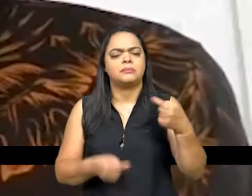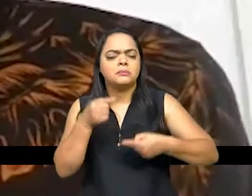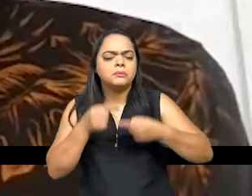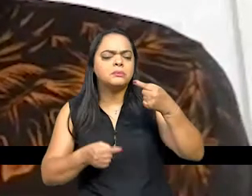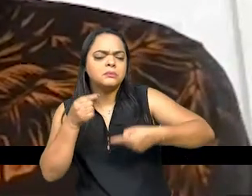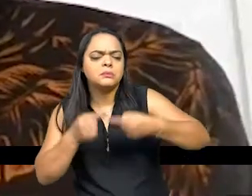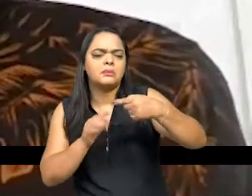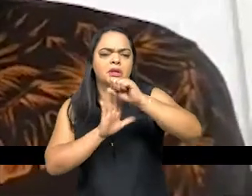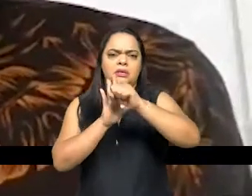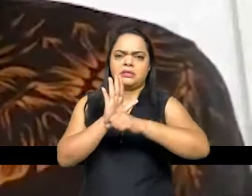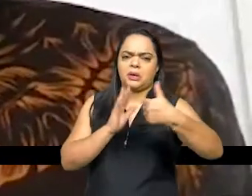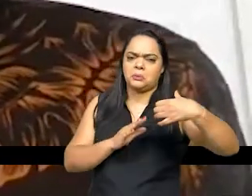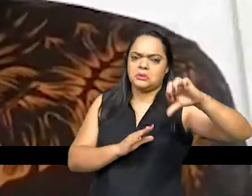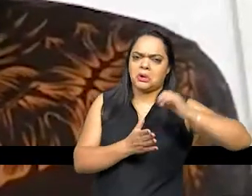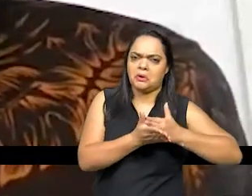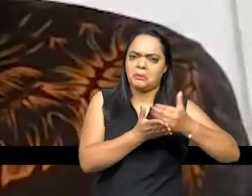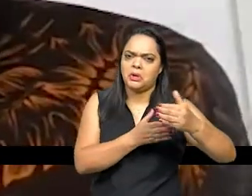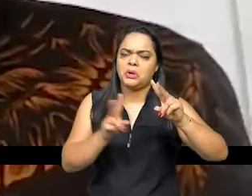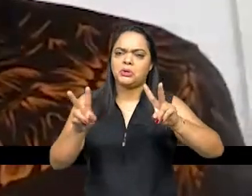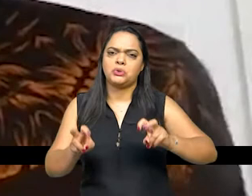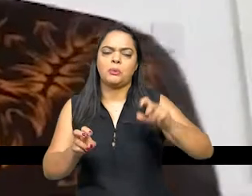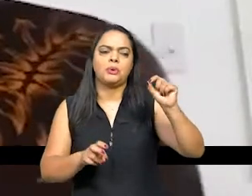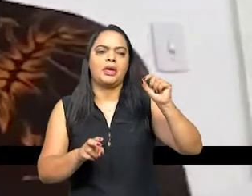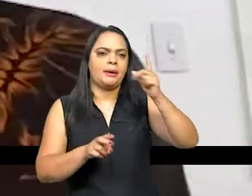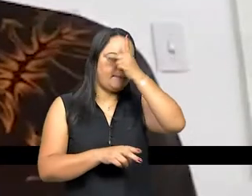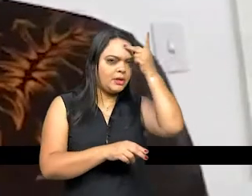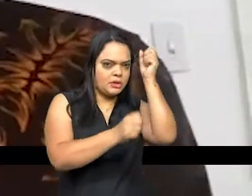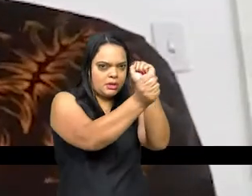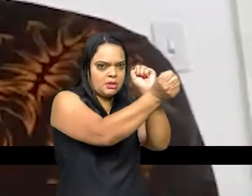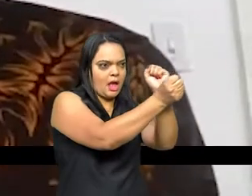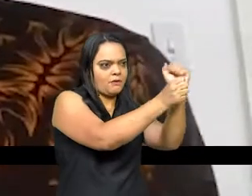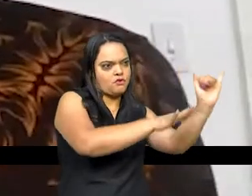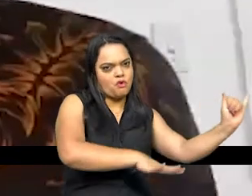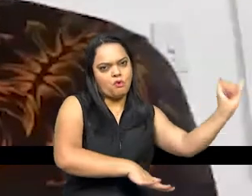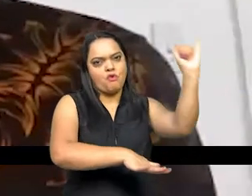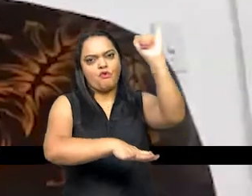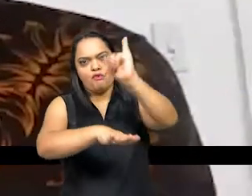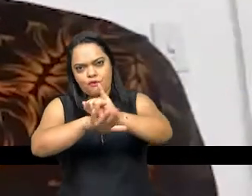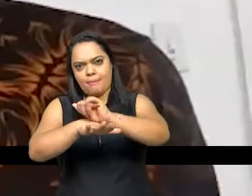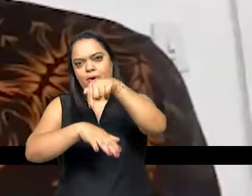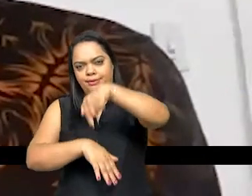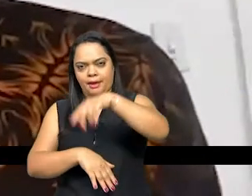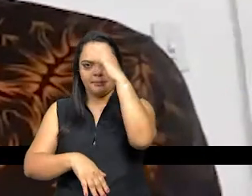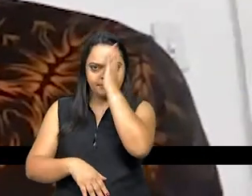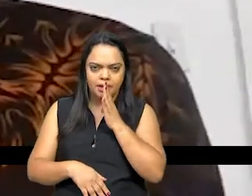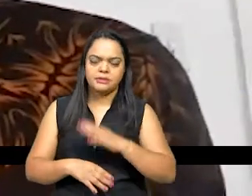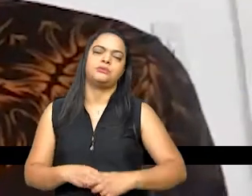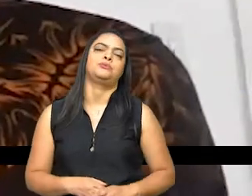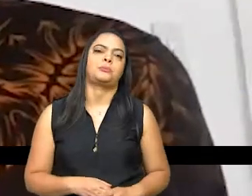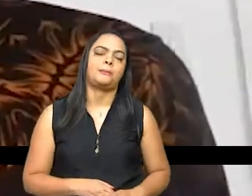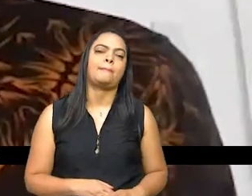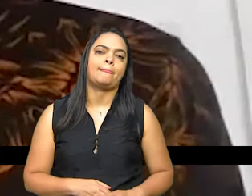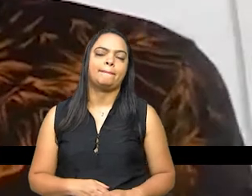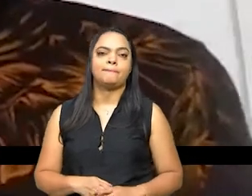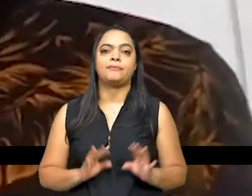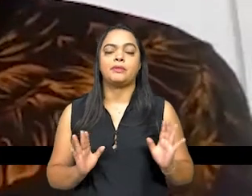século XIX sobre importação de trabalhadores, que depois a gente vai ver ele se consolidar lá no pós-abolição, com a discussão sobre o